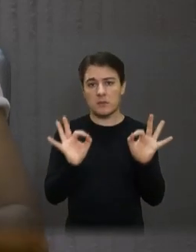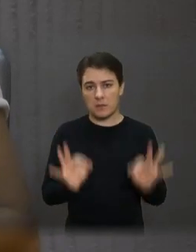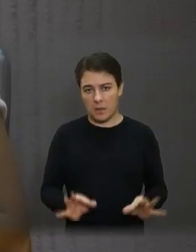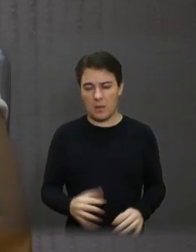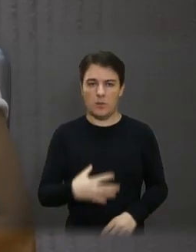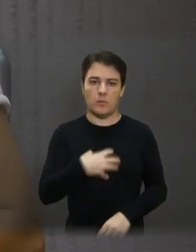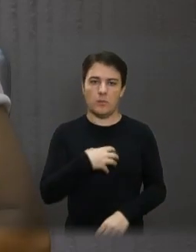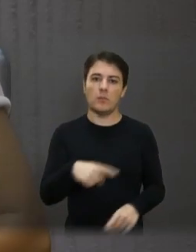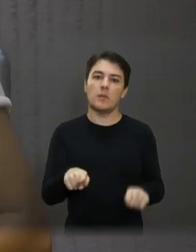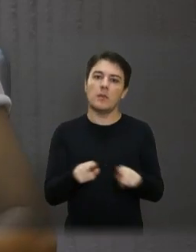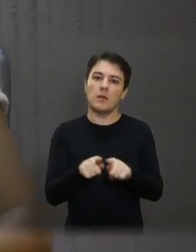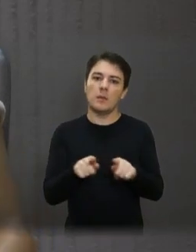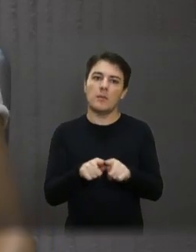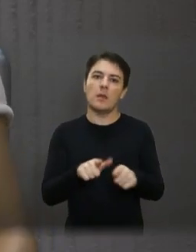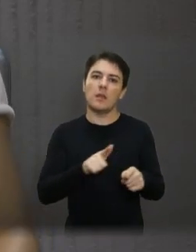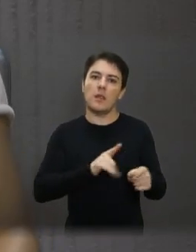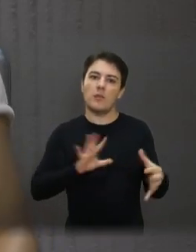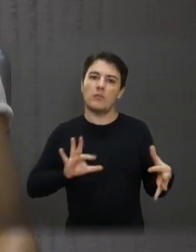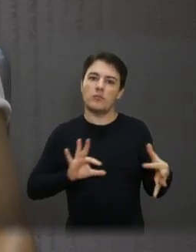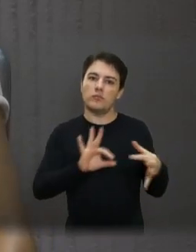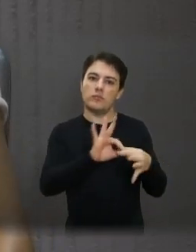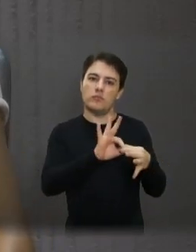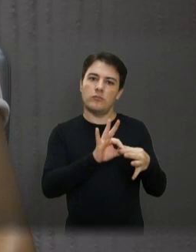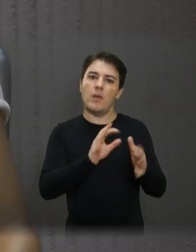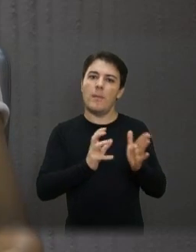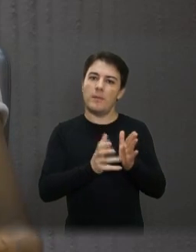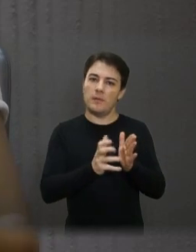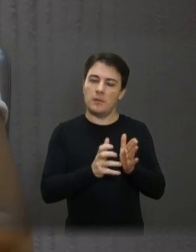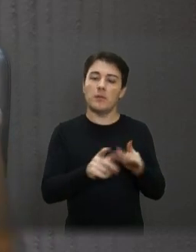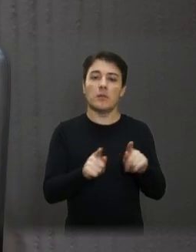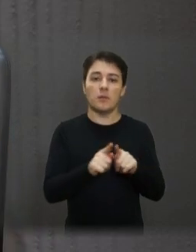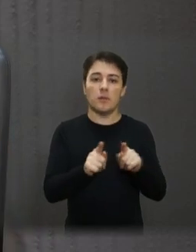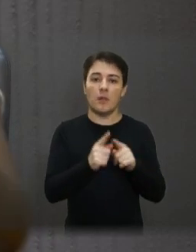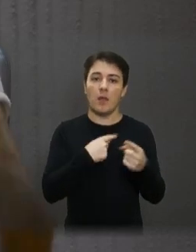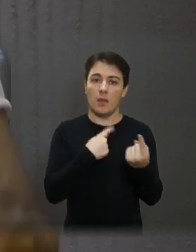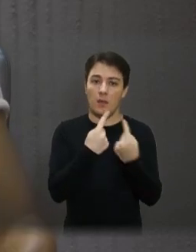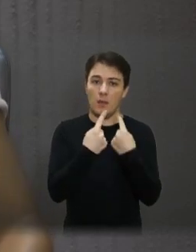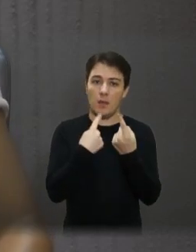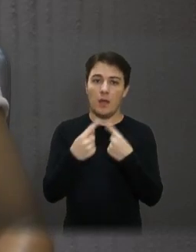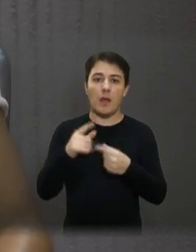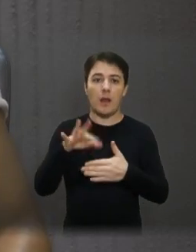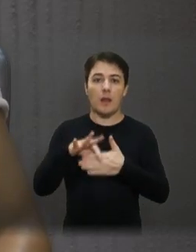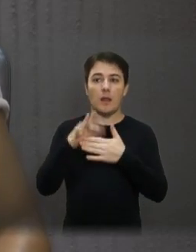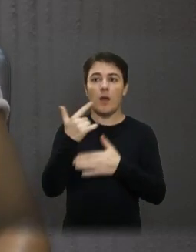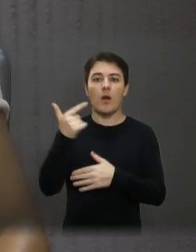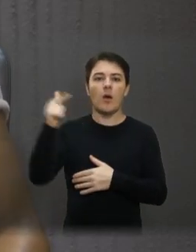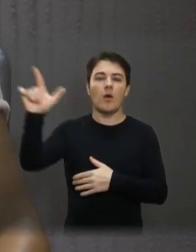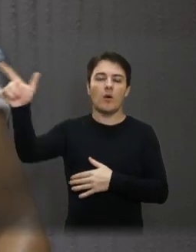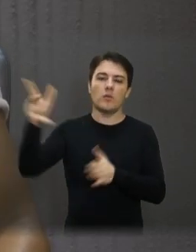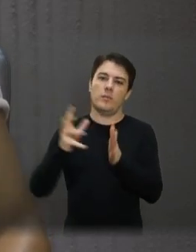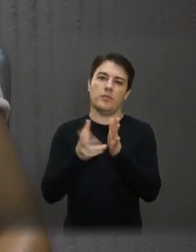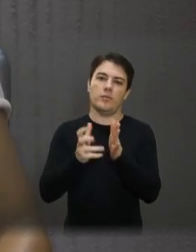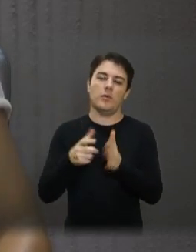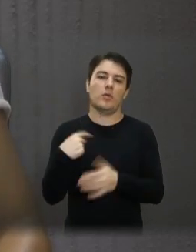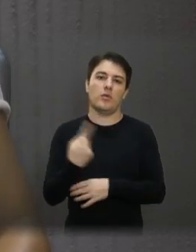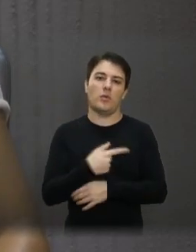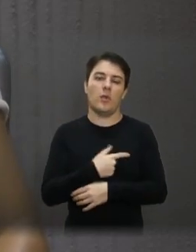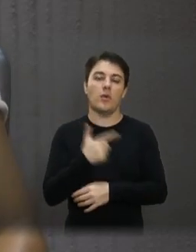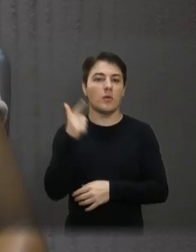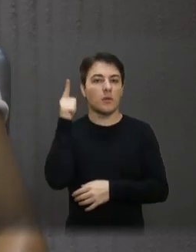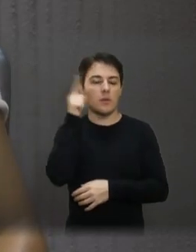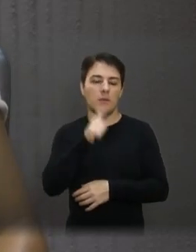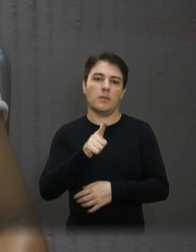terem uma ligação maior com o partido com as orientações E dialogar também com os líderes de outras bancadas para gente conseguir ter um